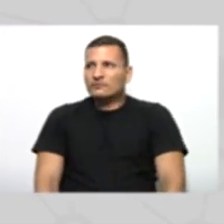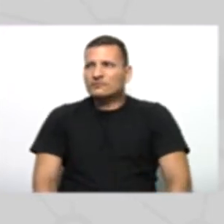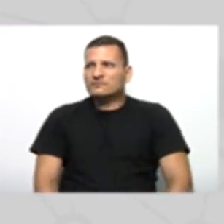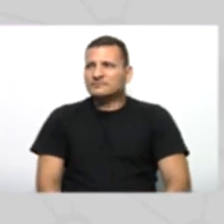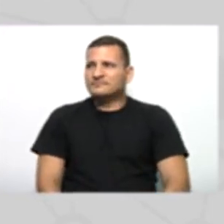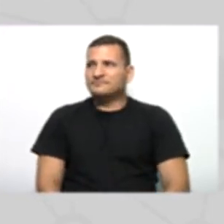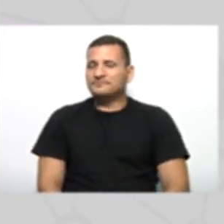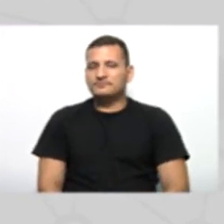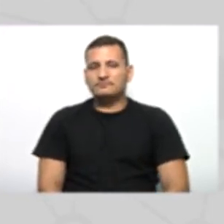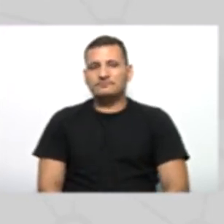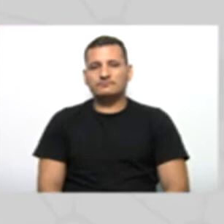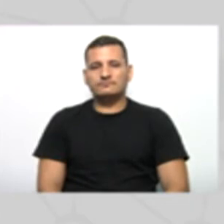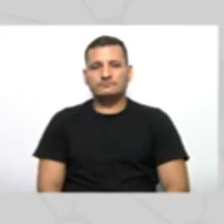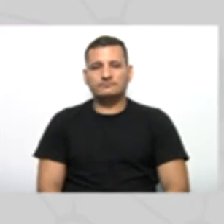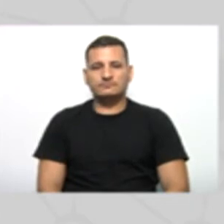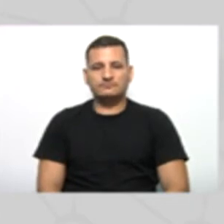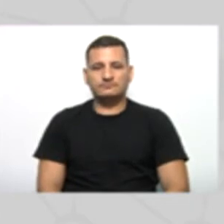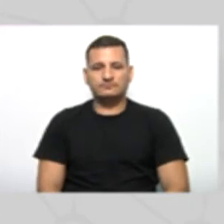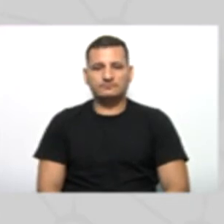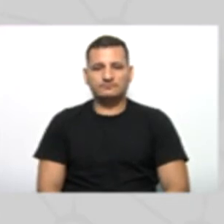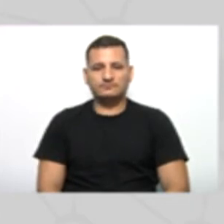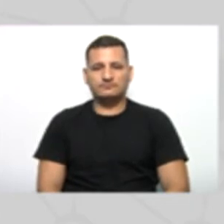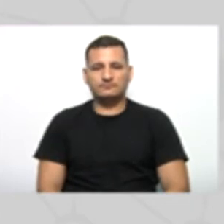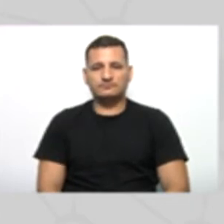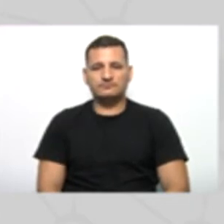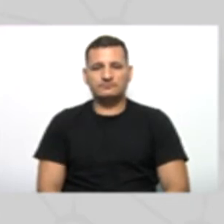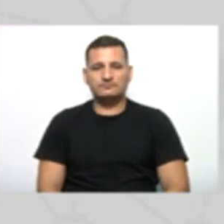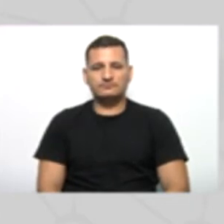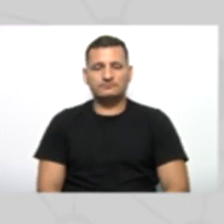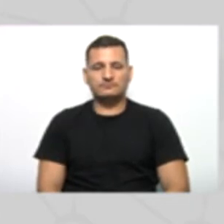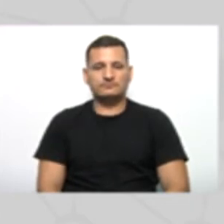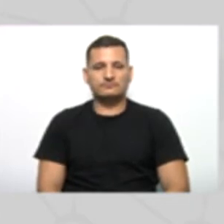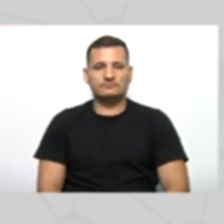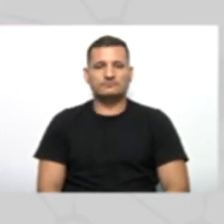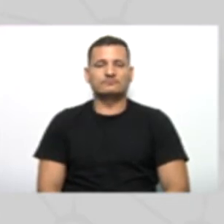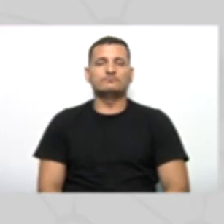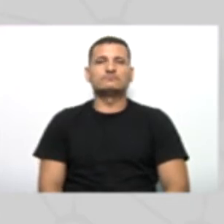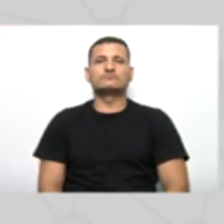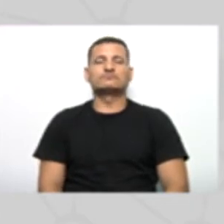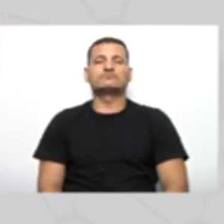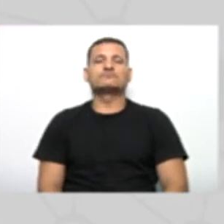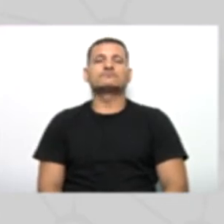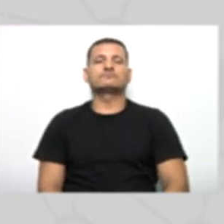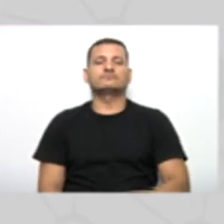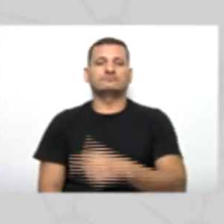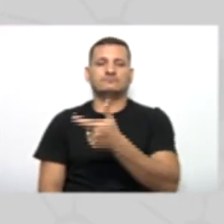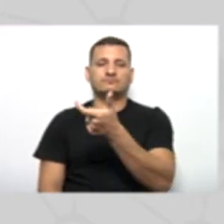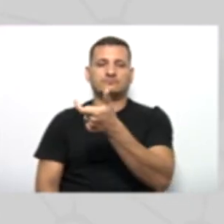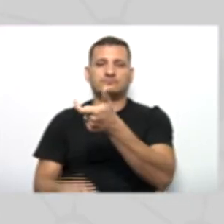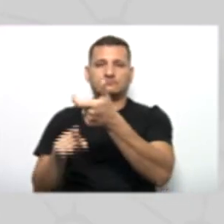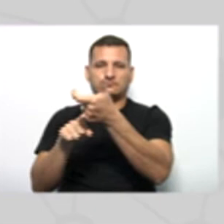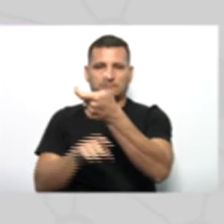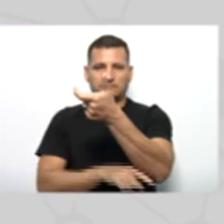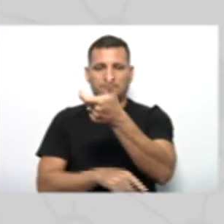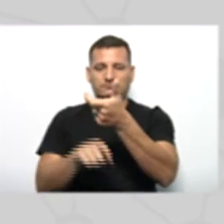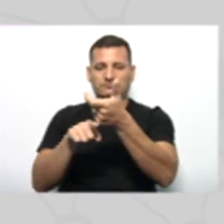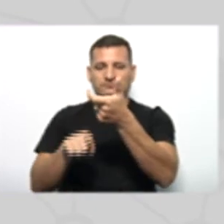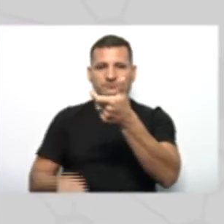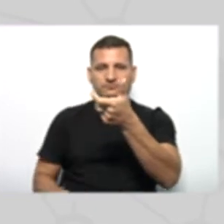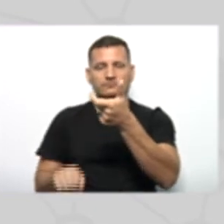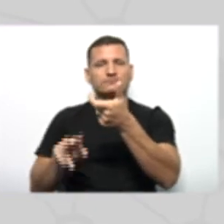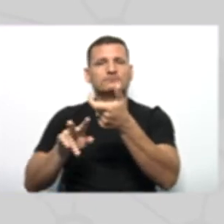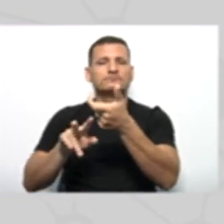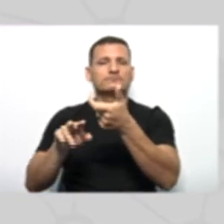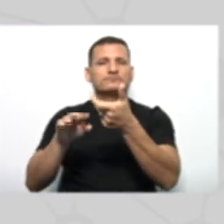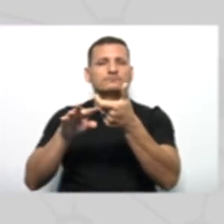P jurídica. Ok? Então temos aí as nossas duas classes filhas. Elas vão herdar